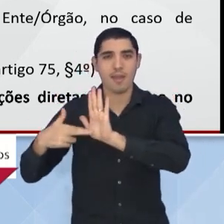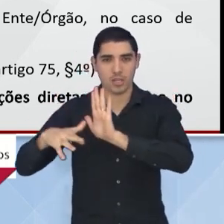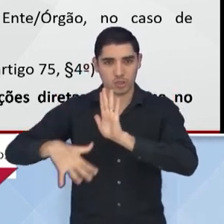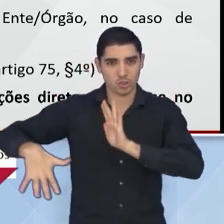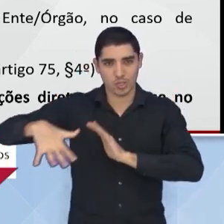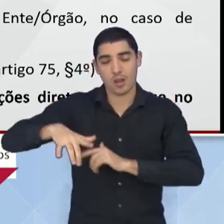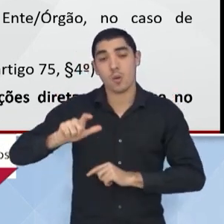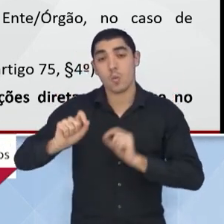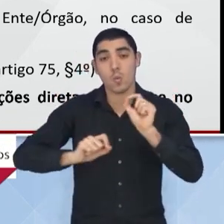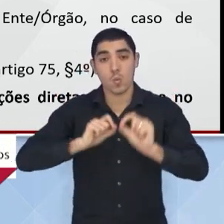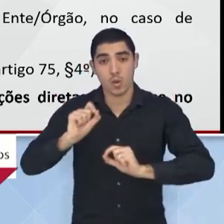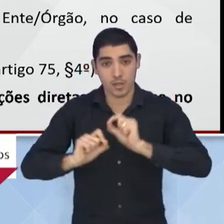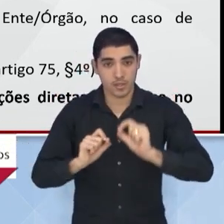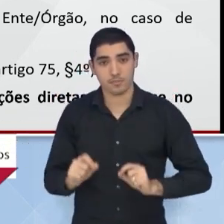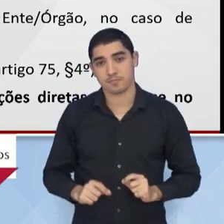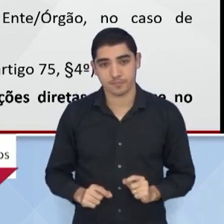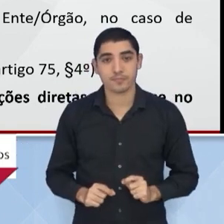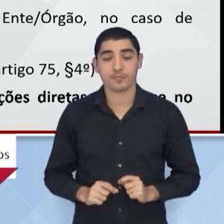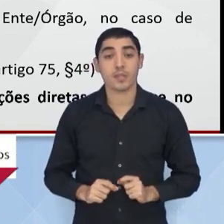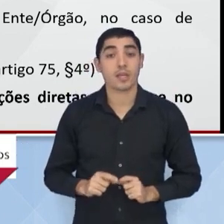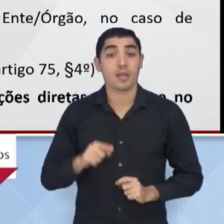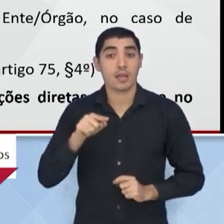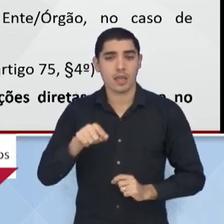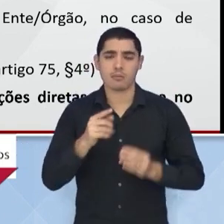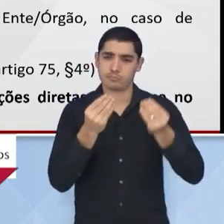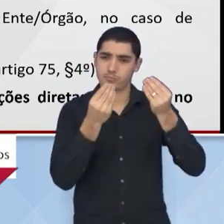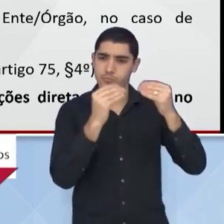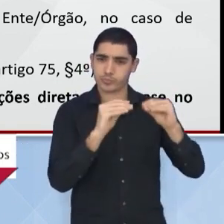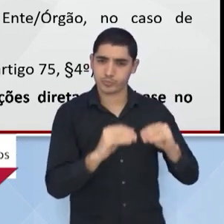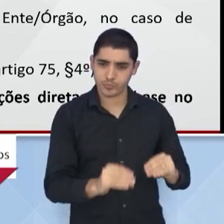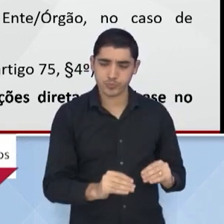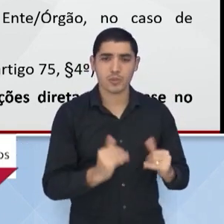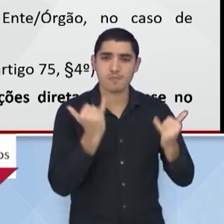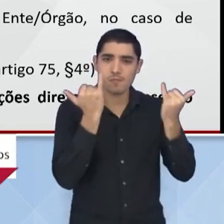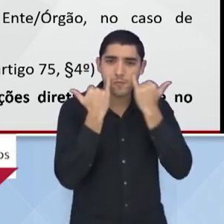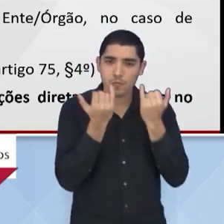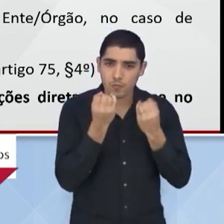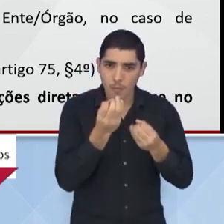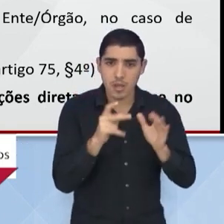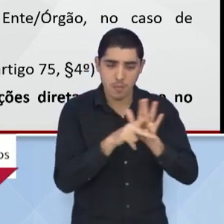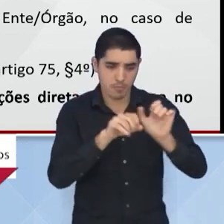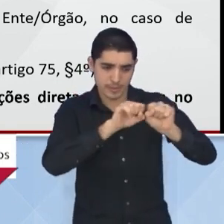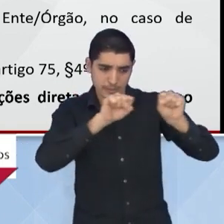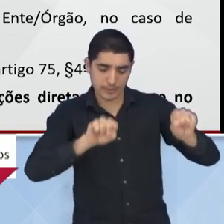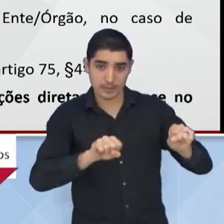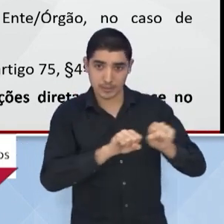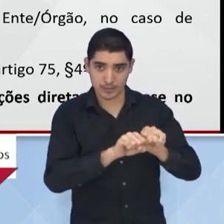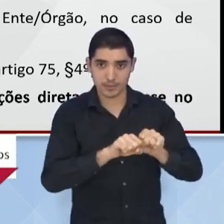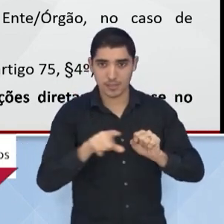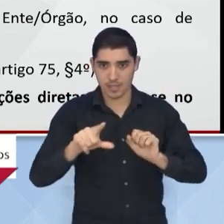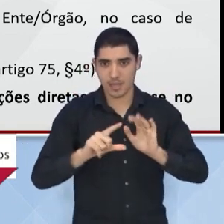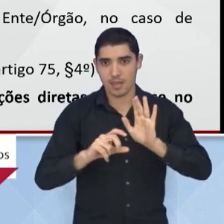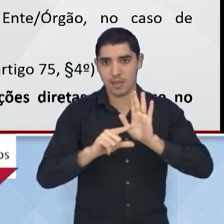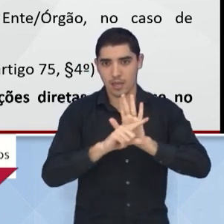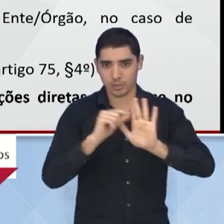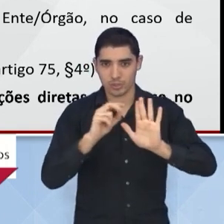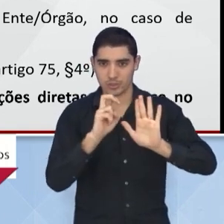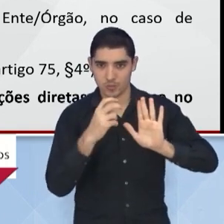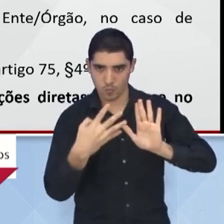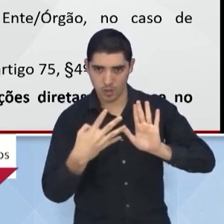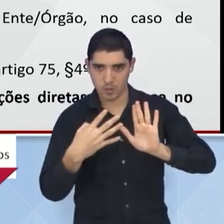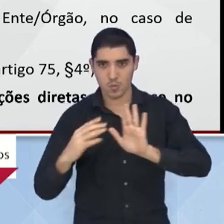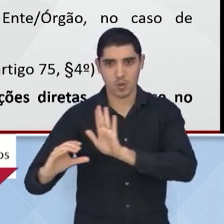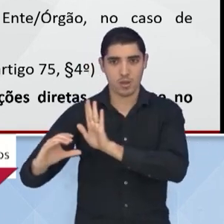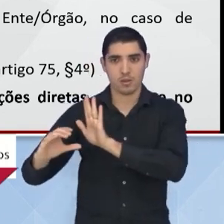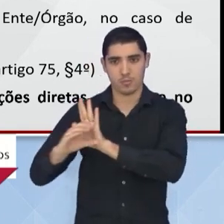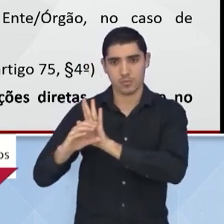são realizadas preferencialmente de forma eletrônica né Isso tá no artigo 17 parágrafo 2º né e se for presencial